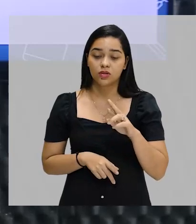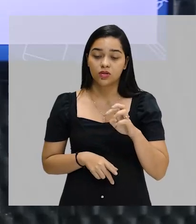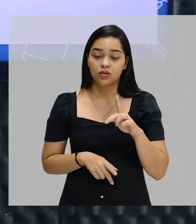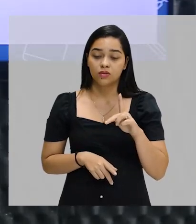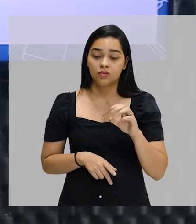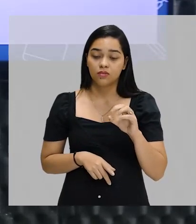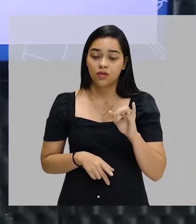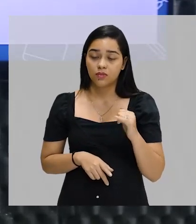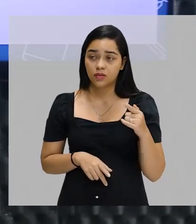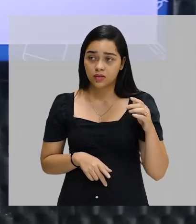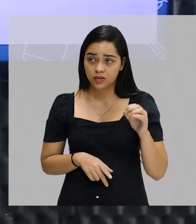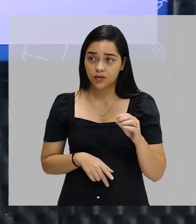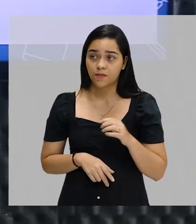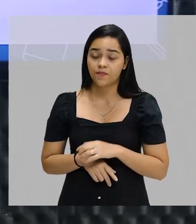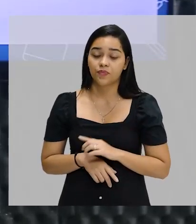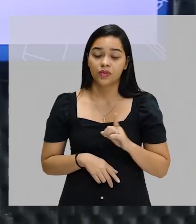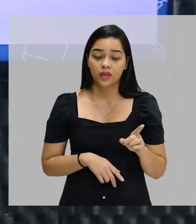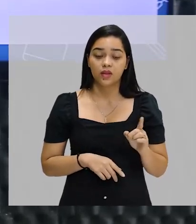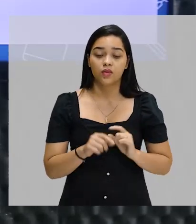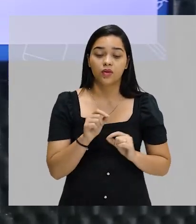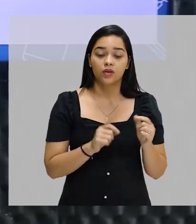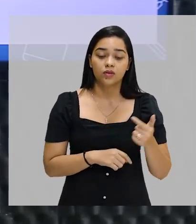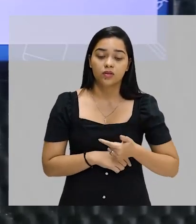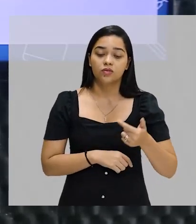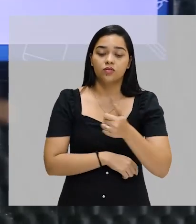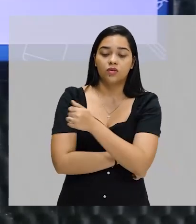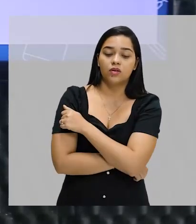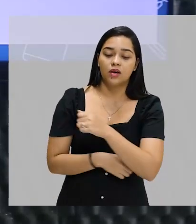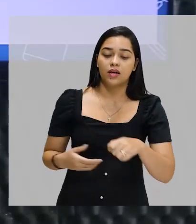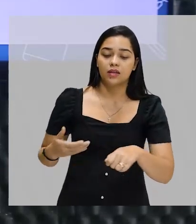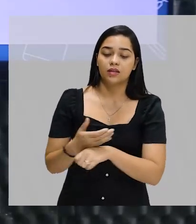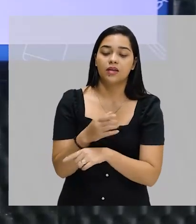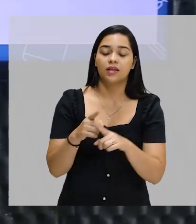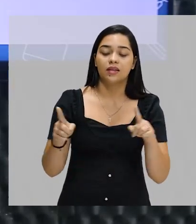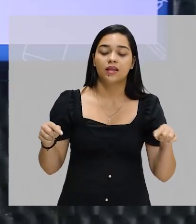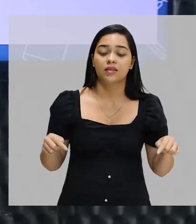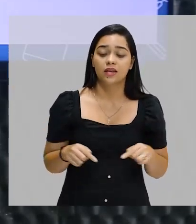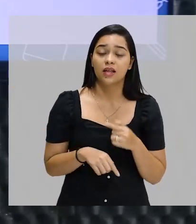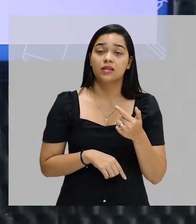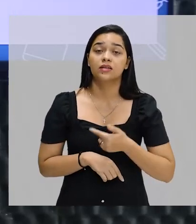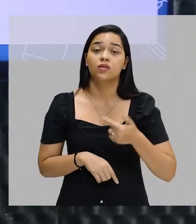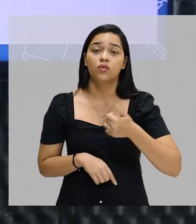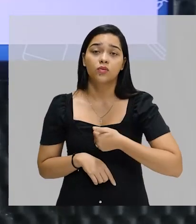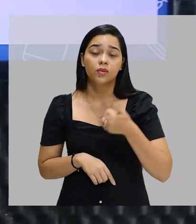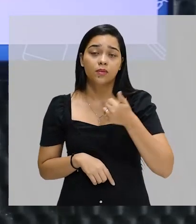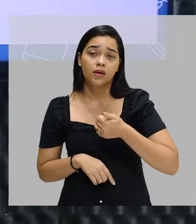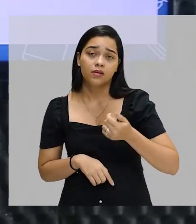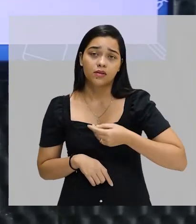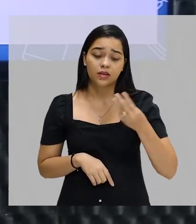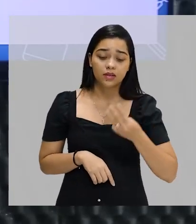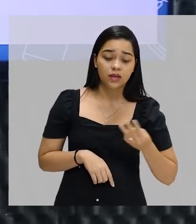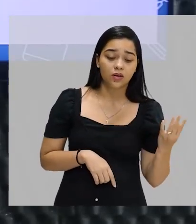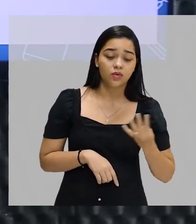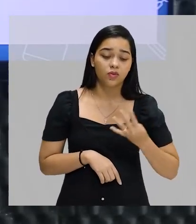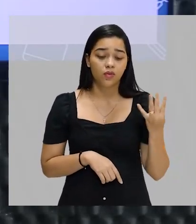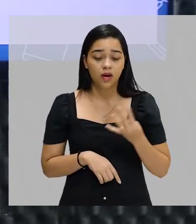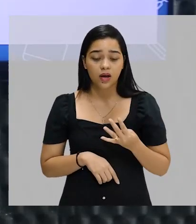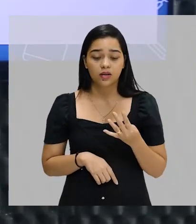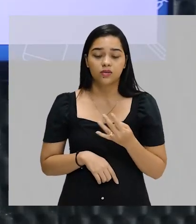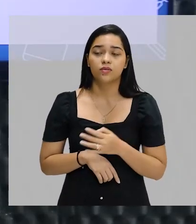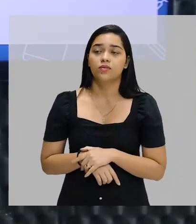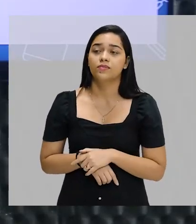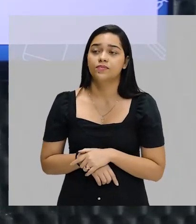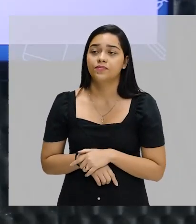bom? Ele foi o segundo aluno a entrar na sala. Segundo, primeiro, terceiro, quarto, é